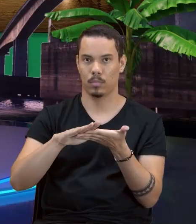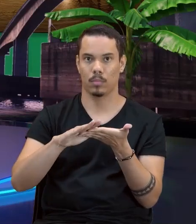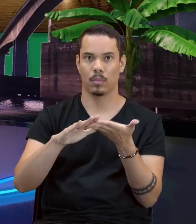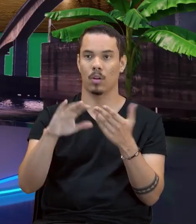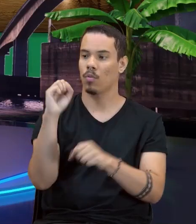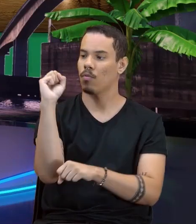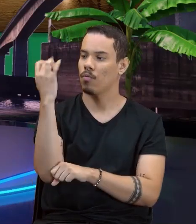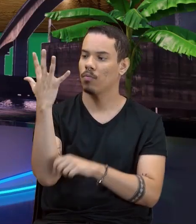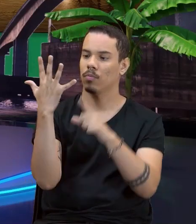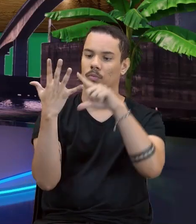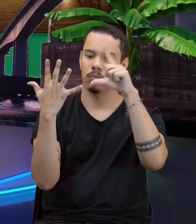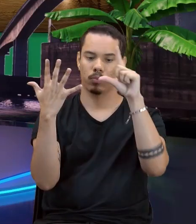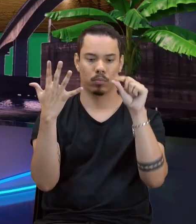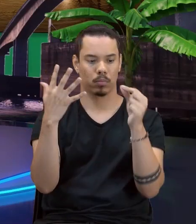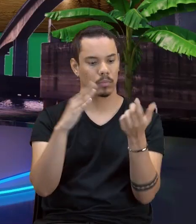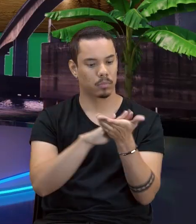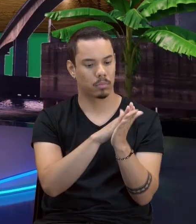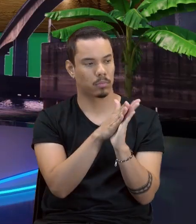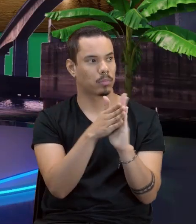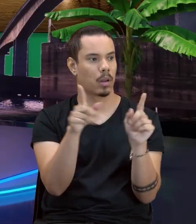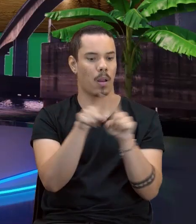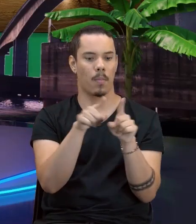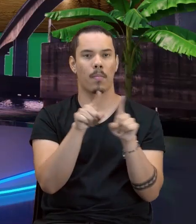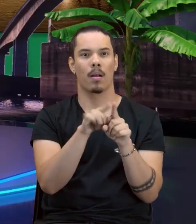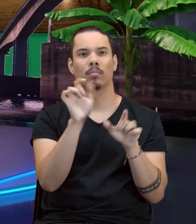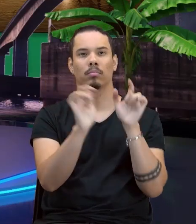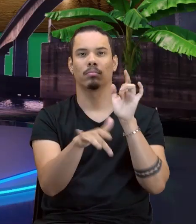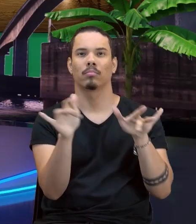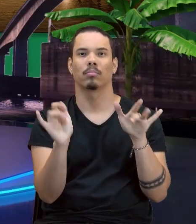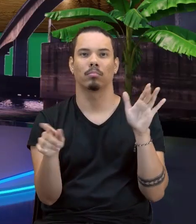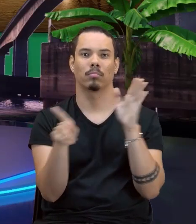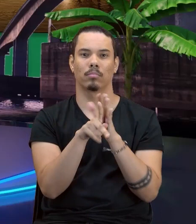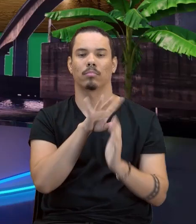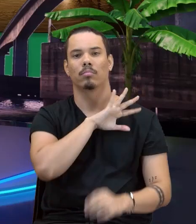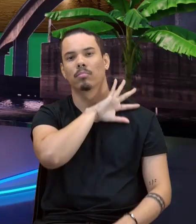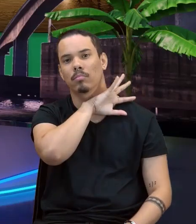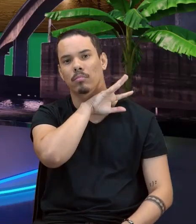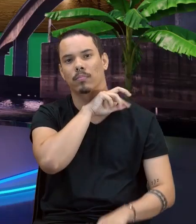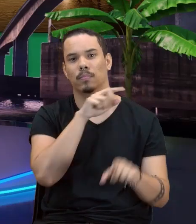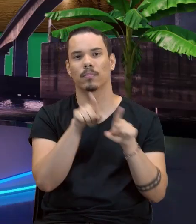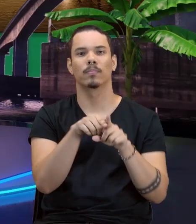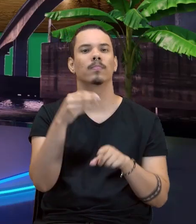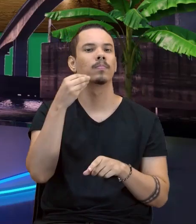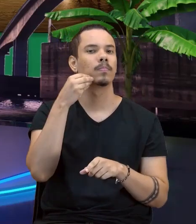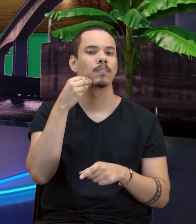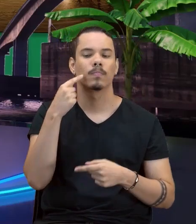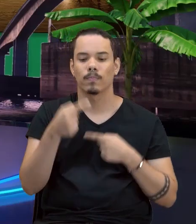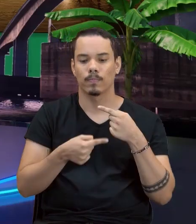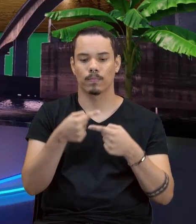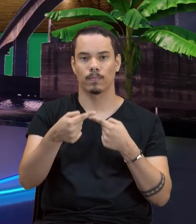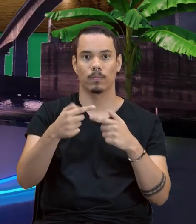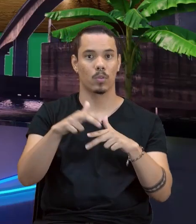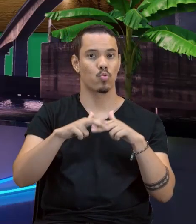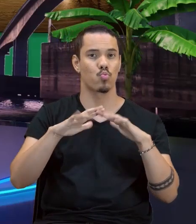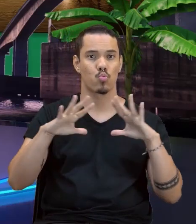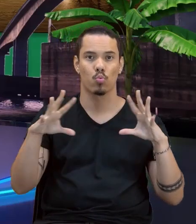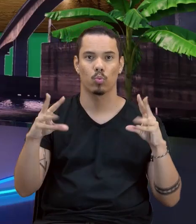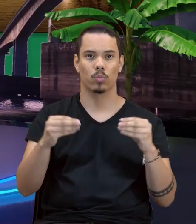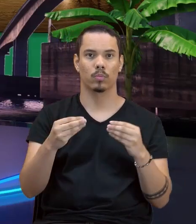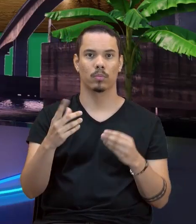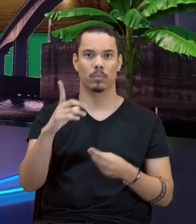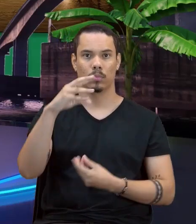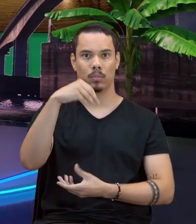das árvores, dos restos de animais, vegetais, até os excrementos dos animais. Isso. Então, tudo isso depositado no